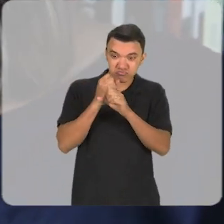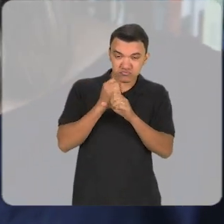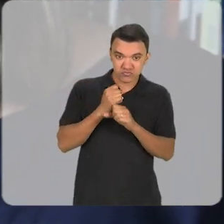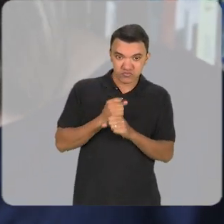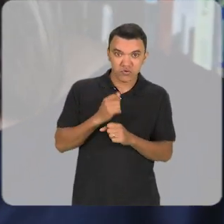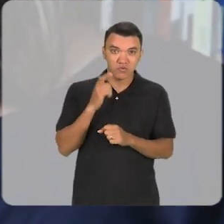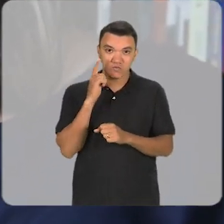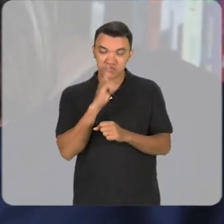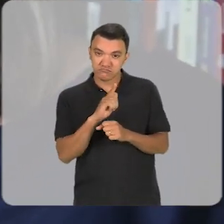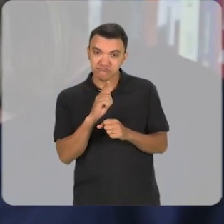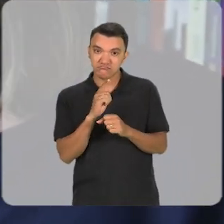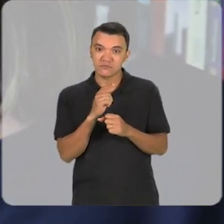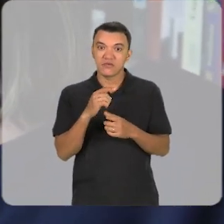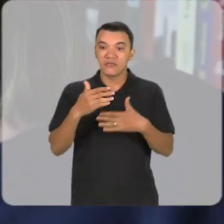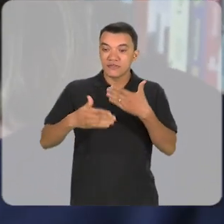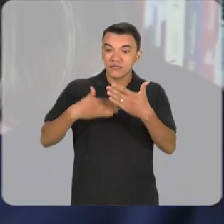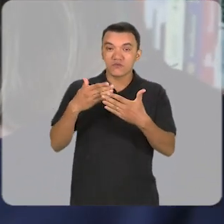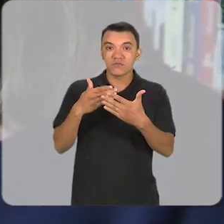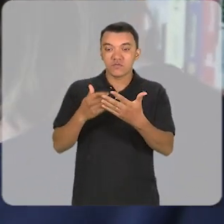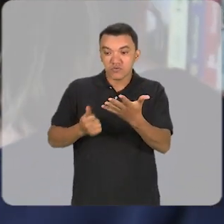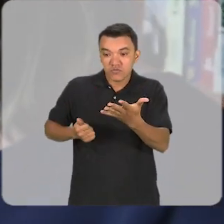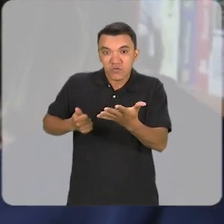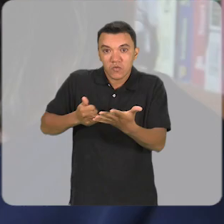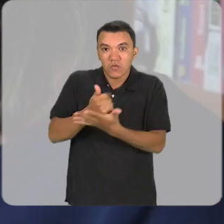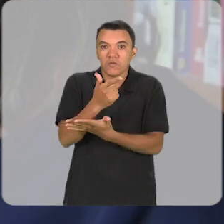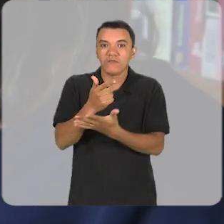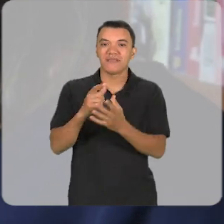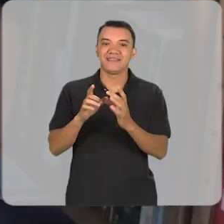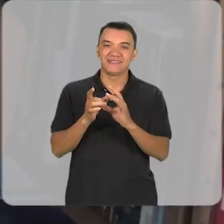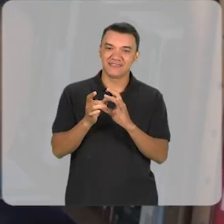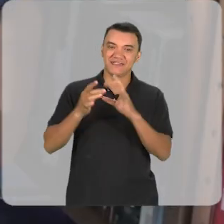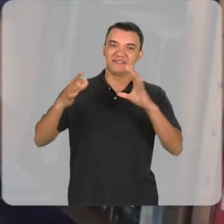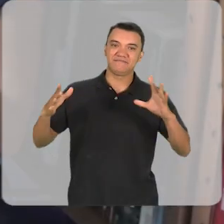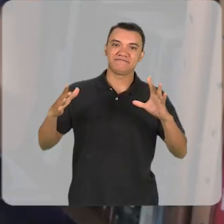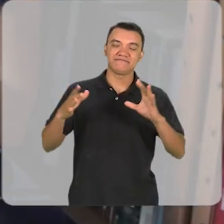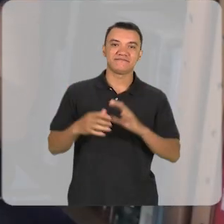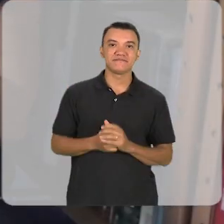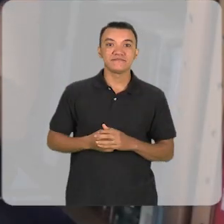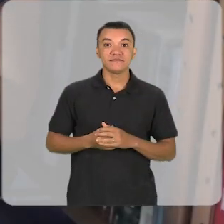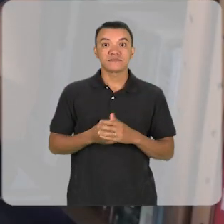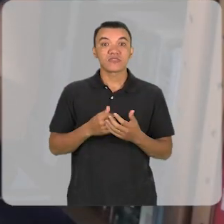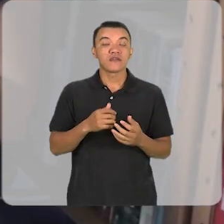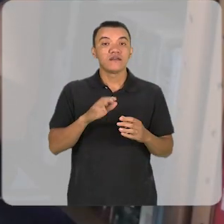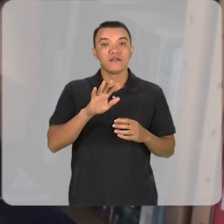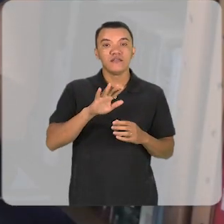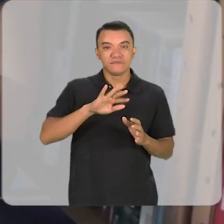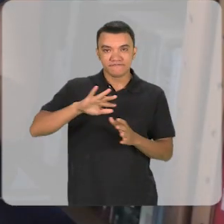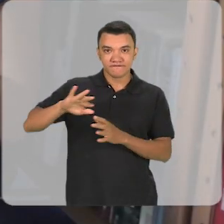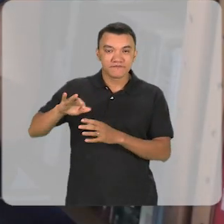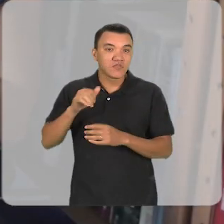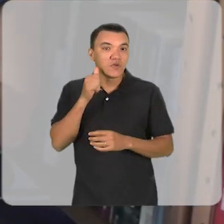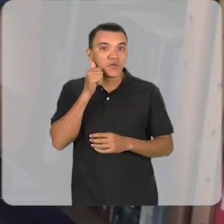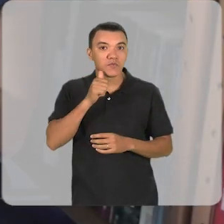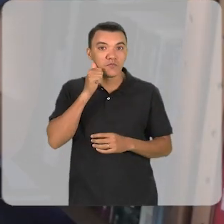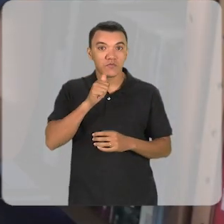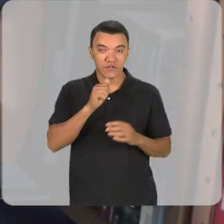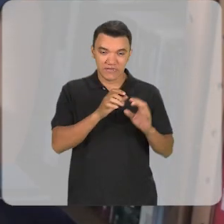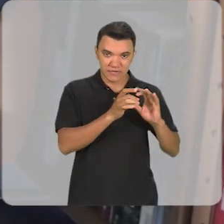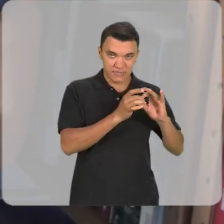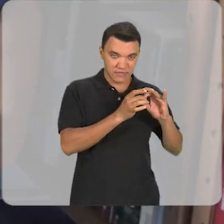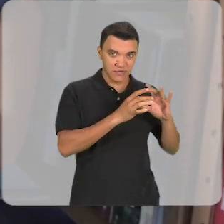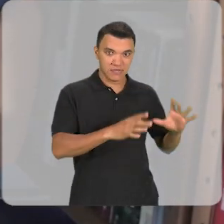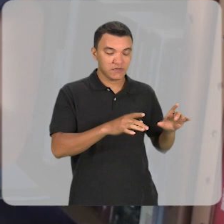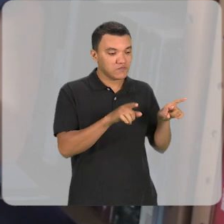poderiam até mesmo obter, né, a compra da sua alforria. E as mulheres livres, né, essas mulheres